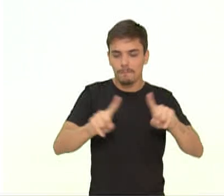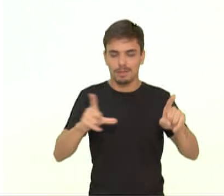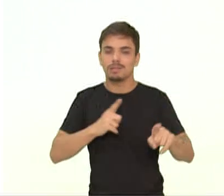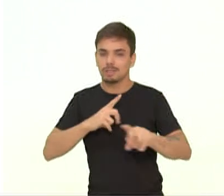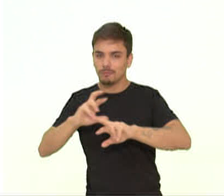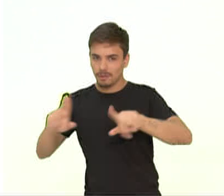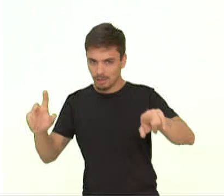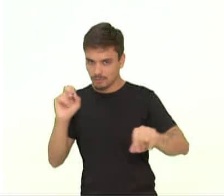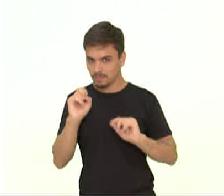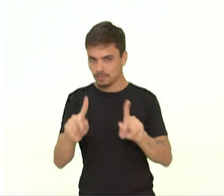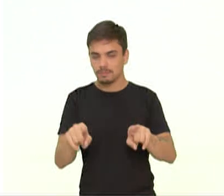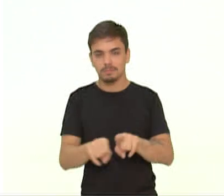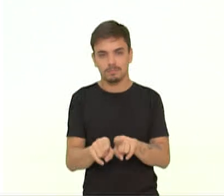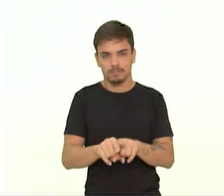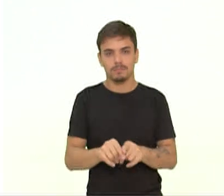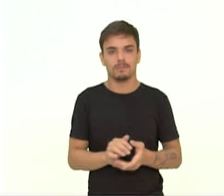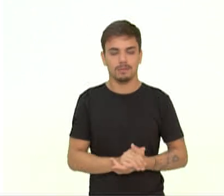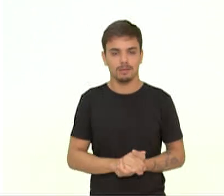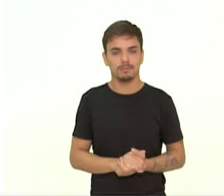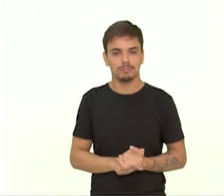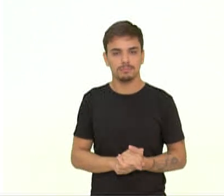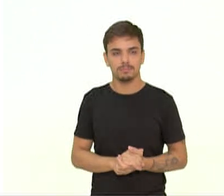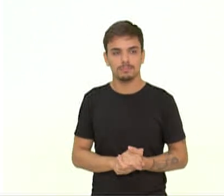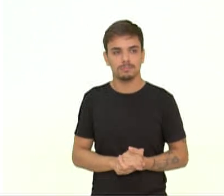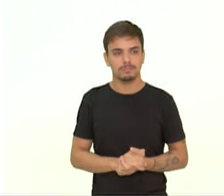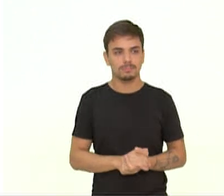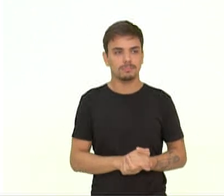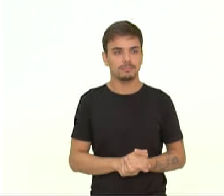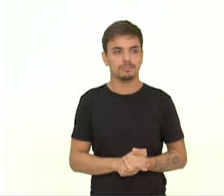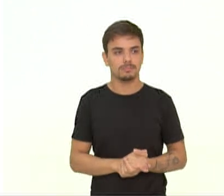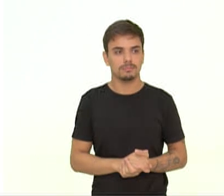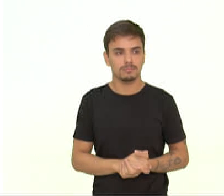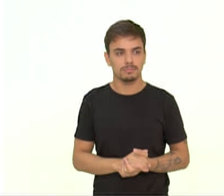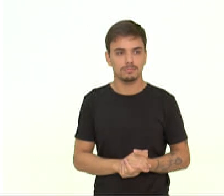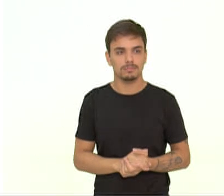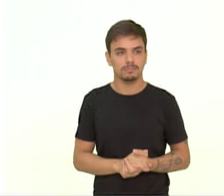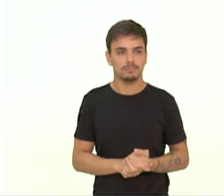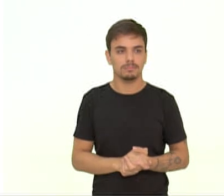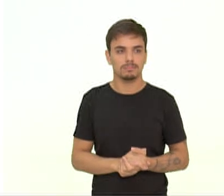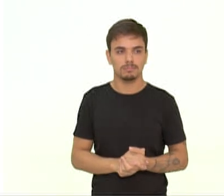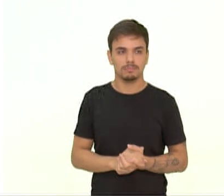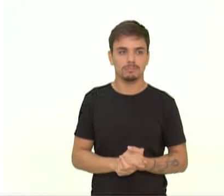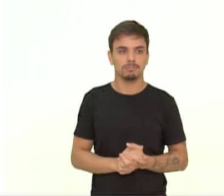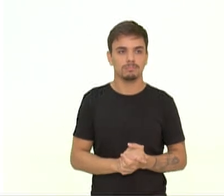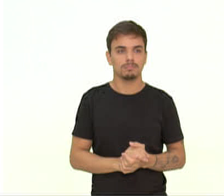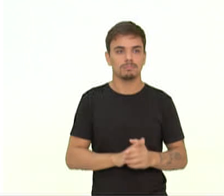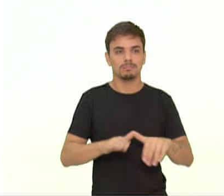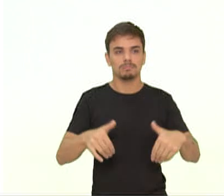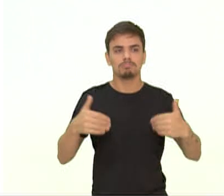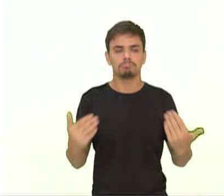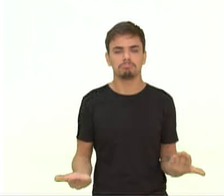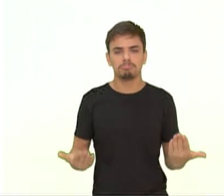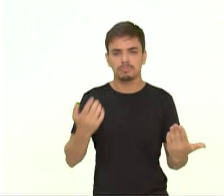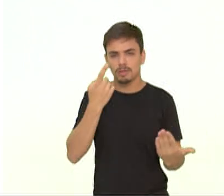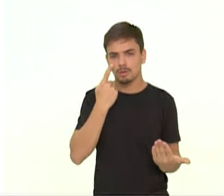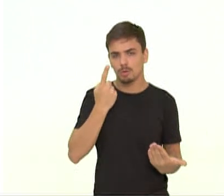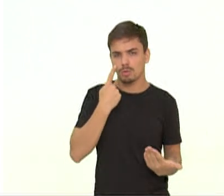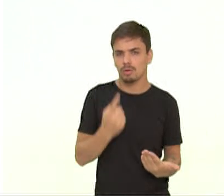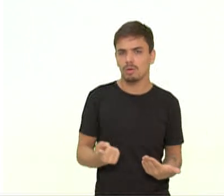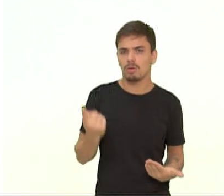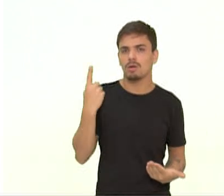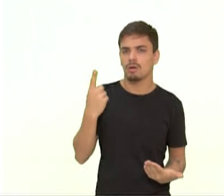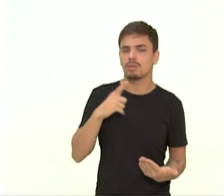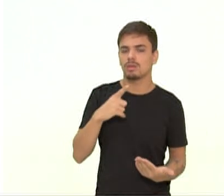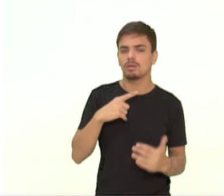diferencial, perfeito? Essa imparcialidade ali, ok? Muito bem. Então, vamos lá. Temos aqui um